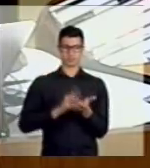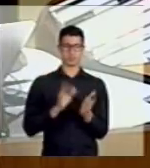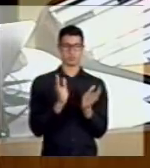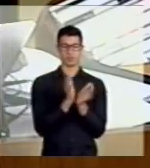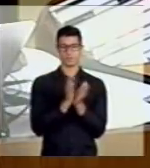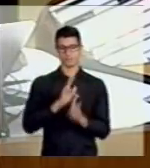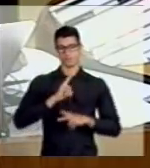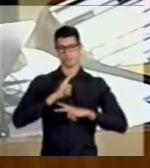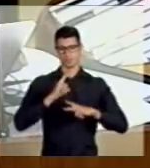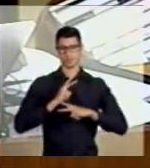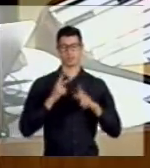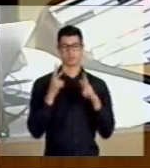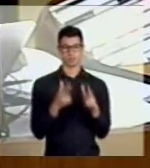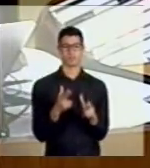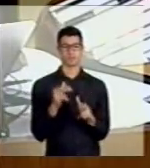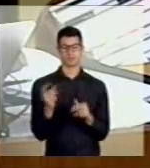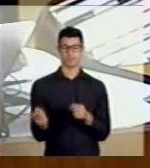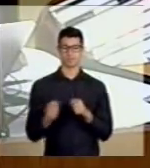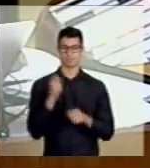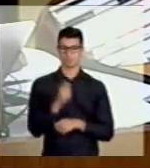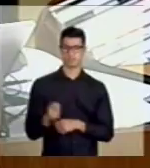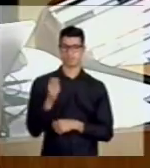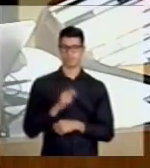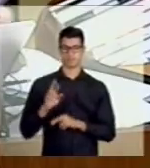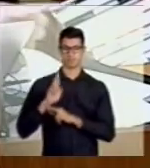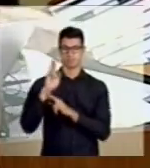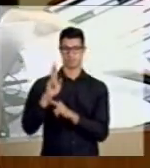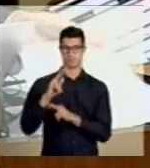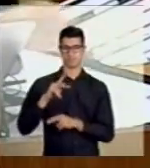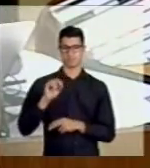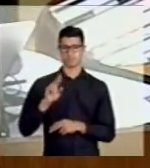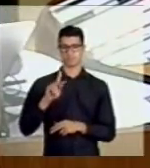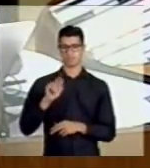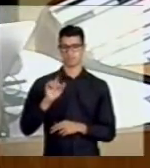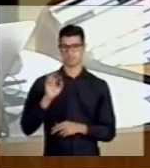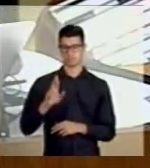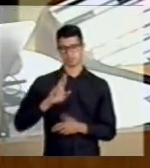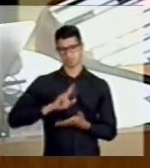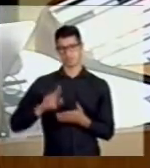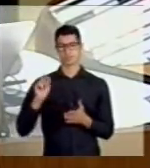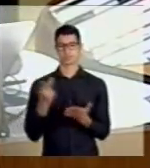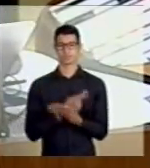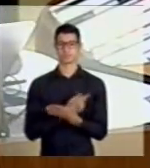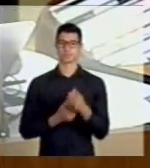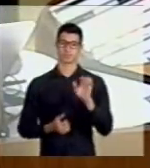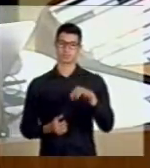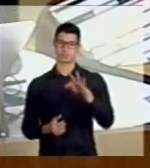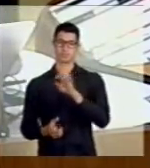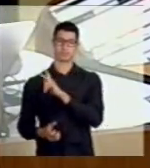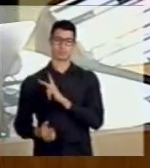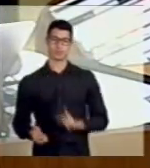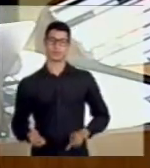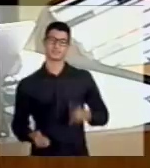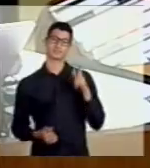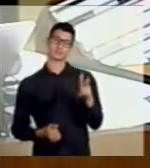coletivos privados, como são as associações que representam os poupadores, diferentemente do que ocorre com os entes públicos, segundo o